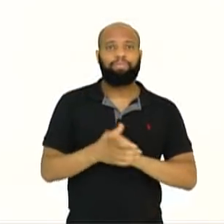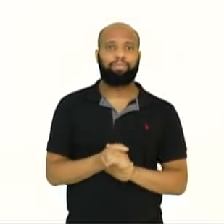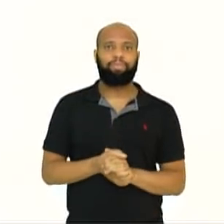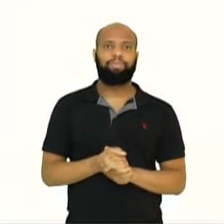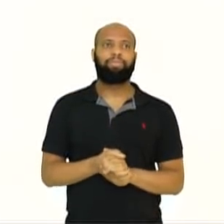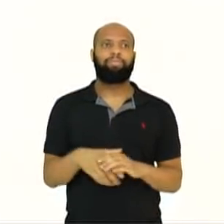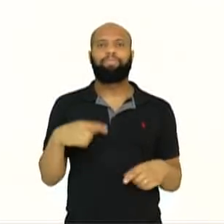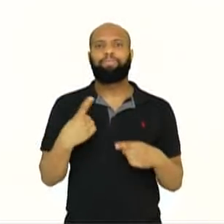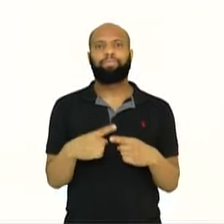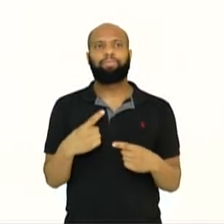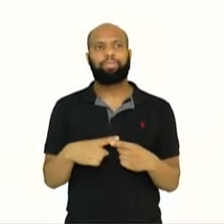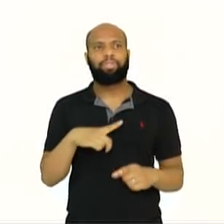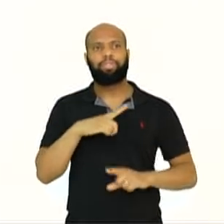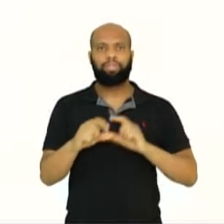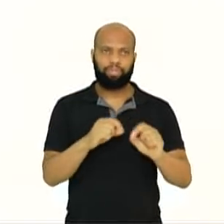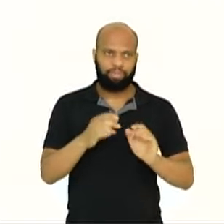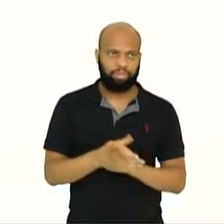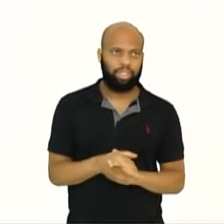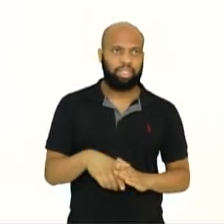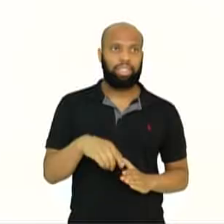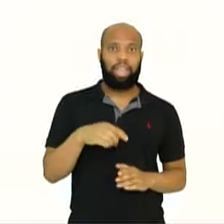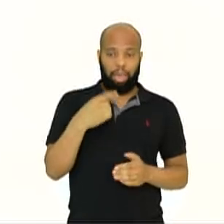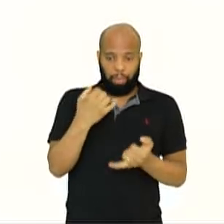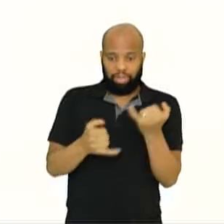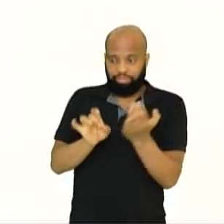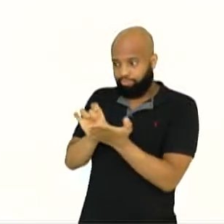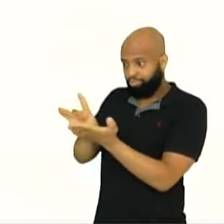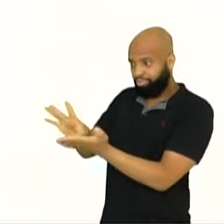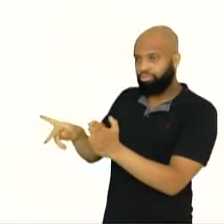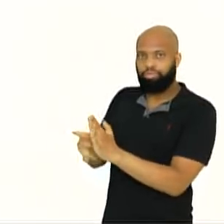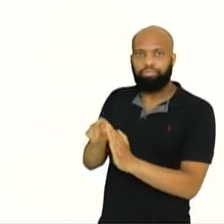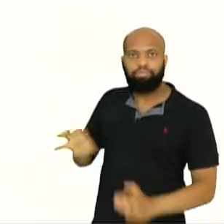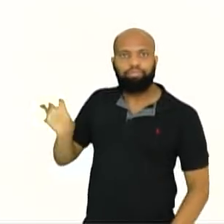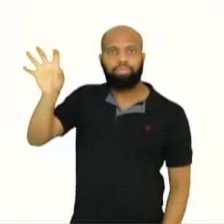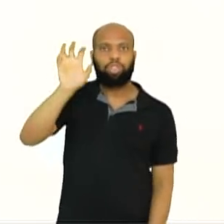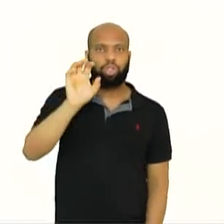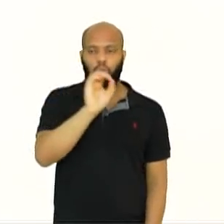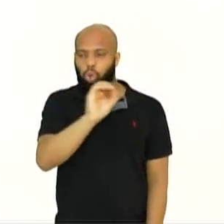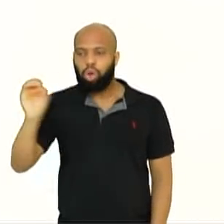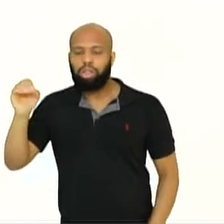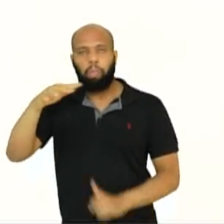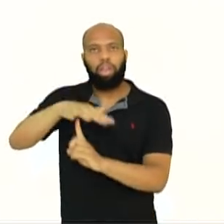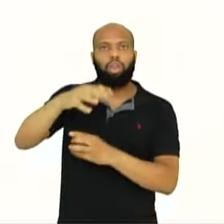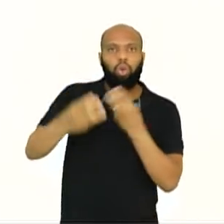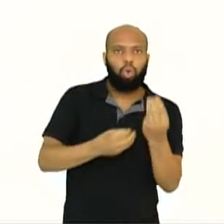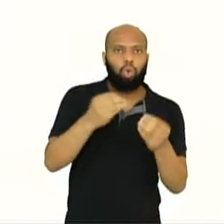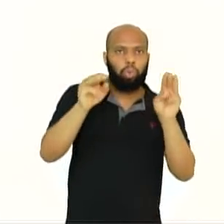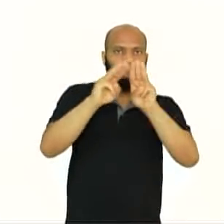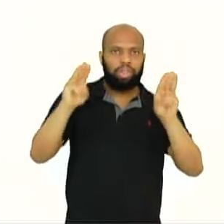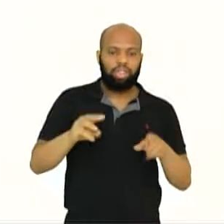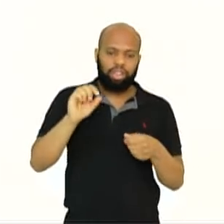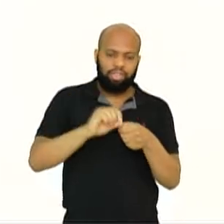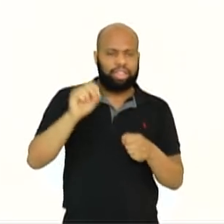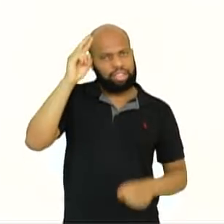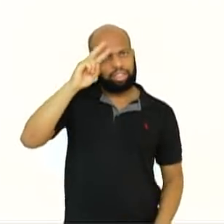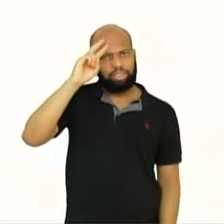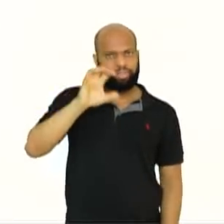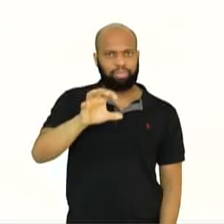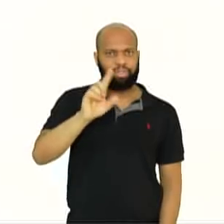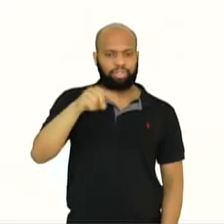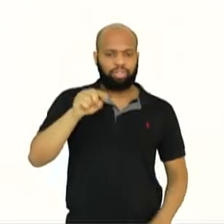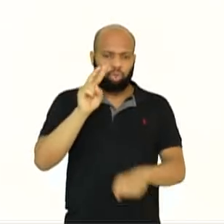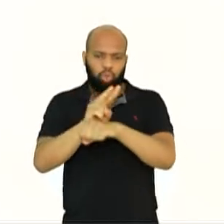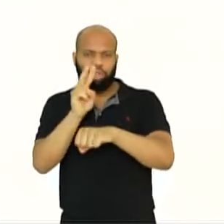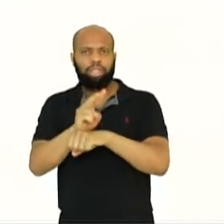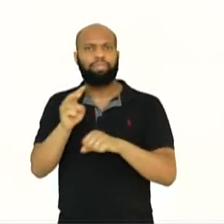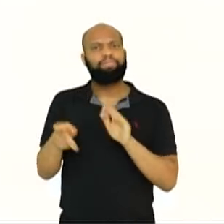que inclusive foram praticamente expulsos da região do oeste do Paraná. Como que o Museu Paranaense faria essa história, essa preservação